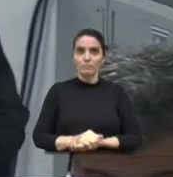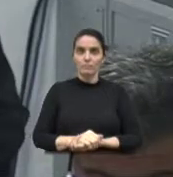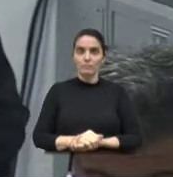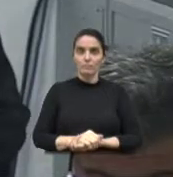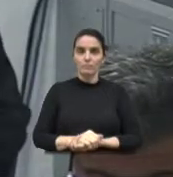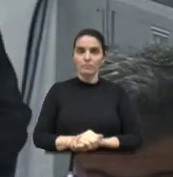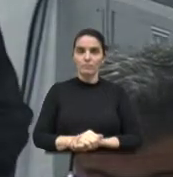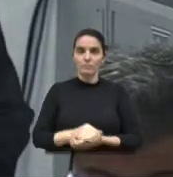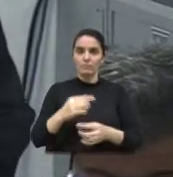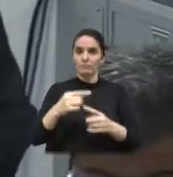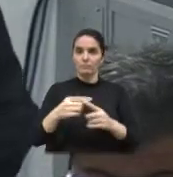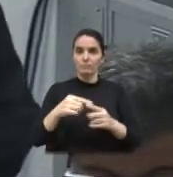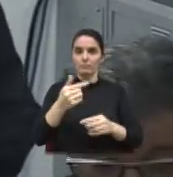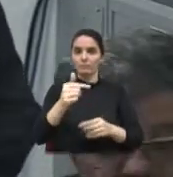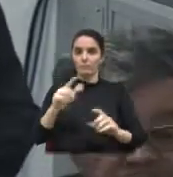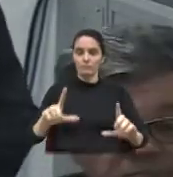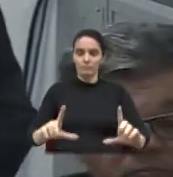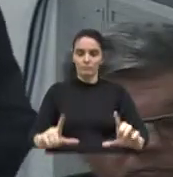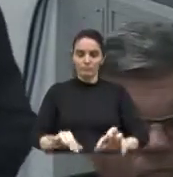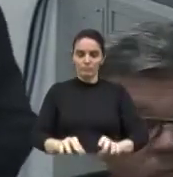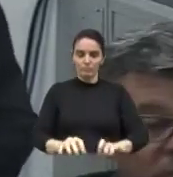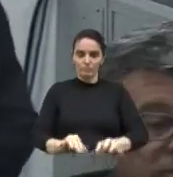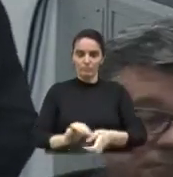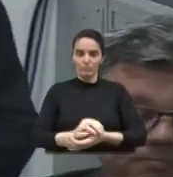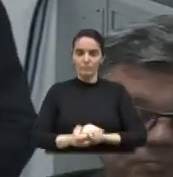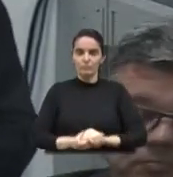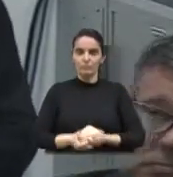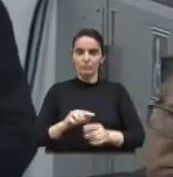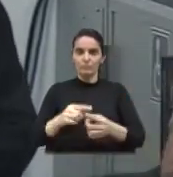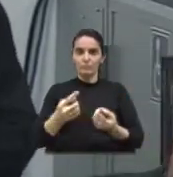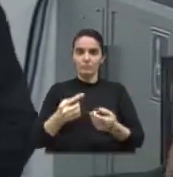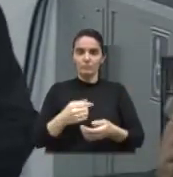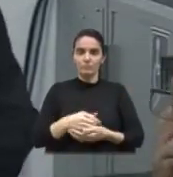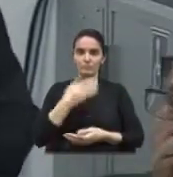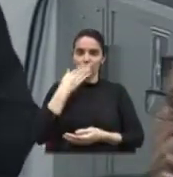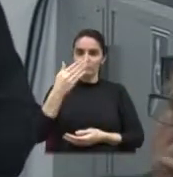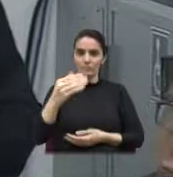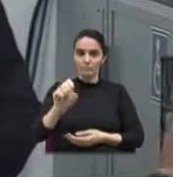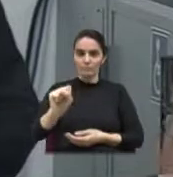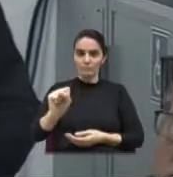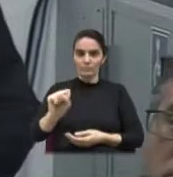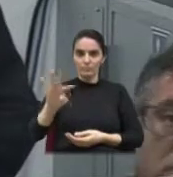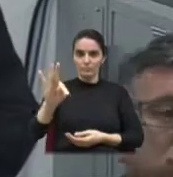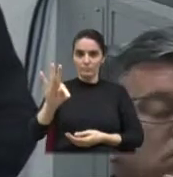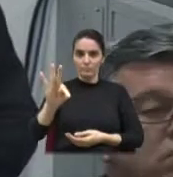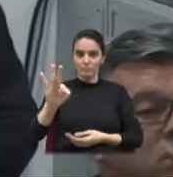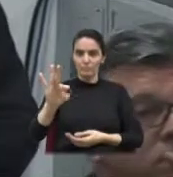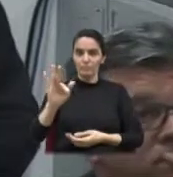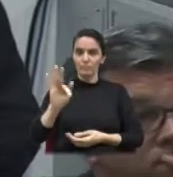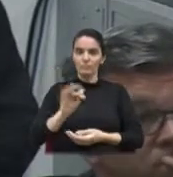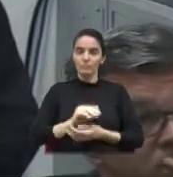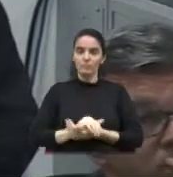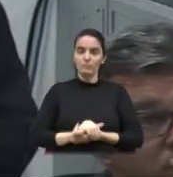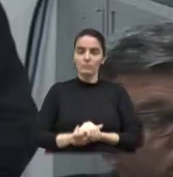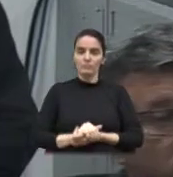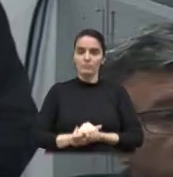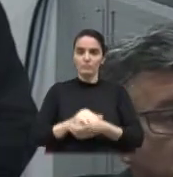na tela do computador aqui, mas esse apelo que eu estou fazendo ao Supremo Tribunal é sobre um